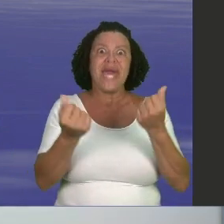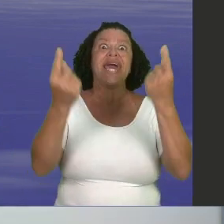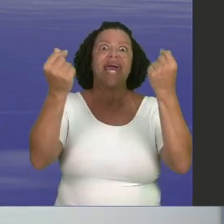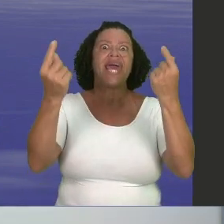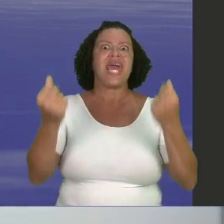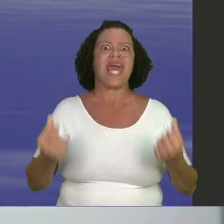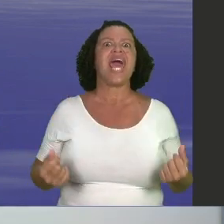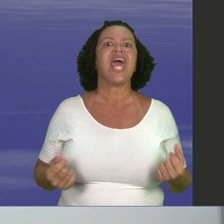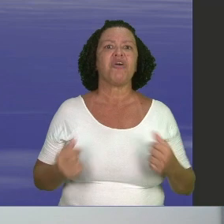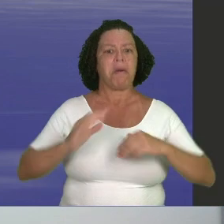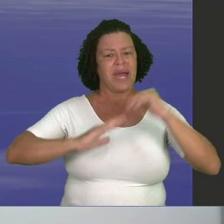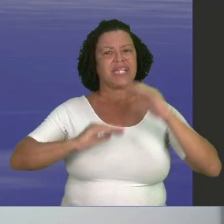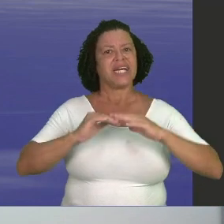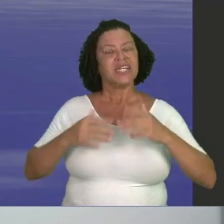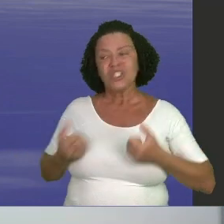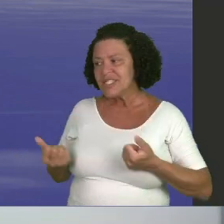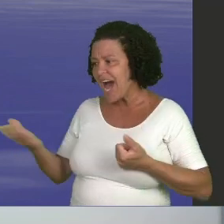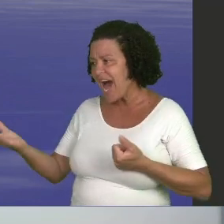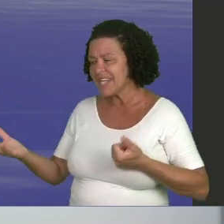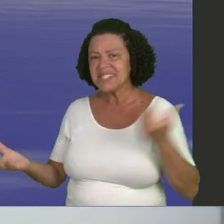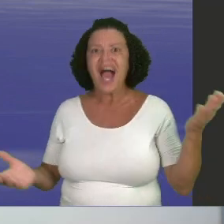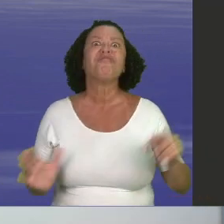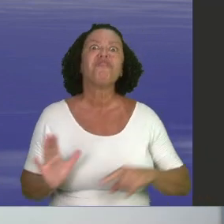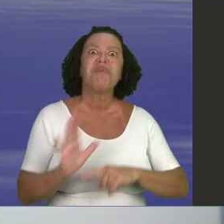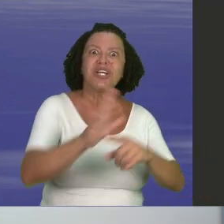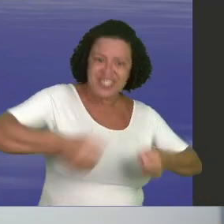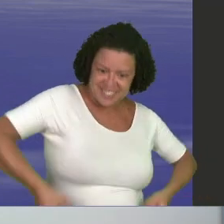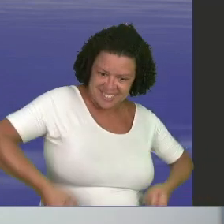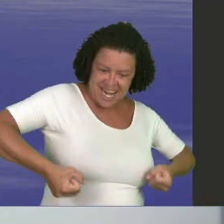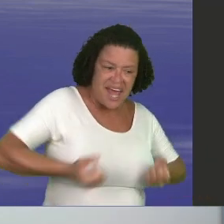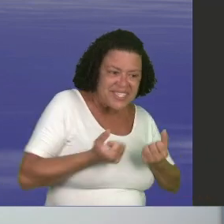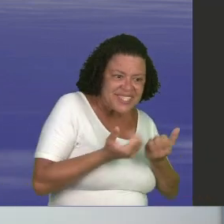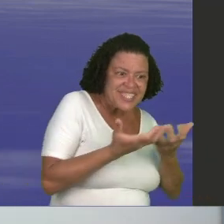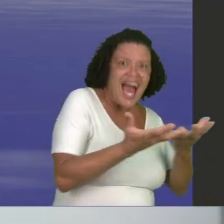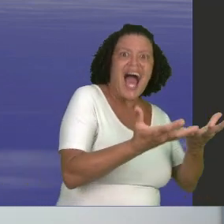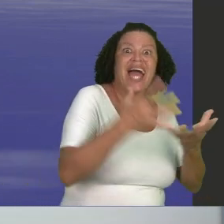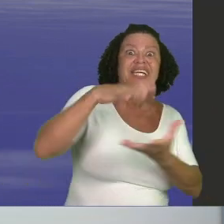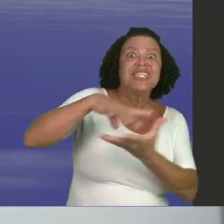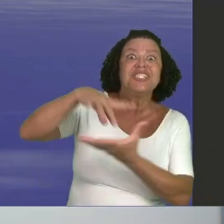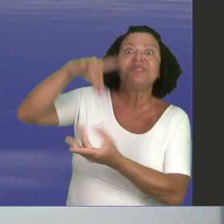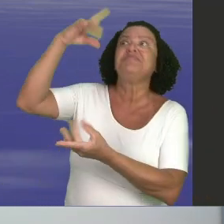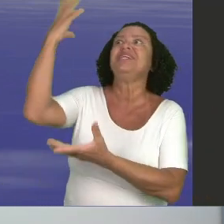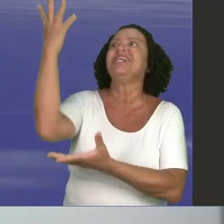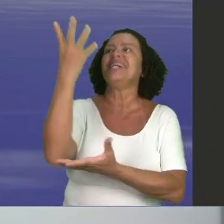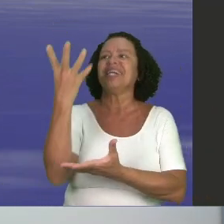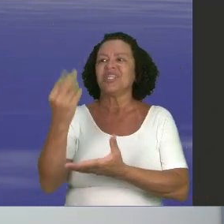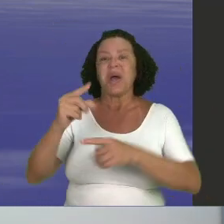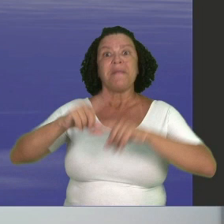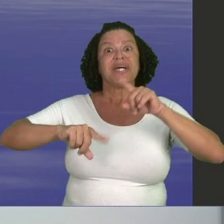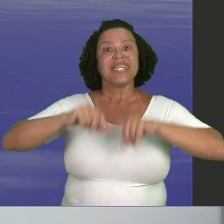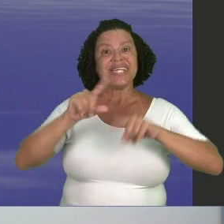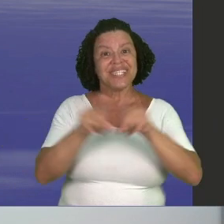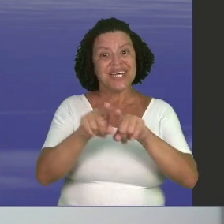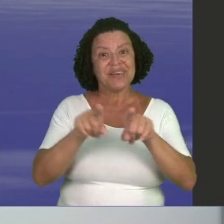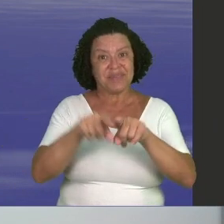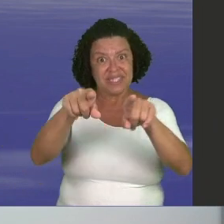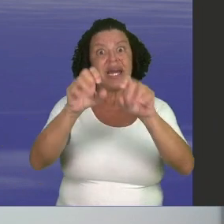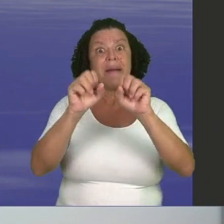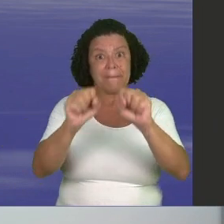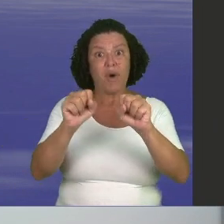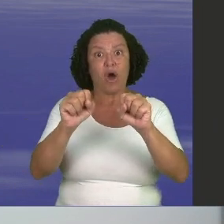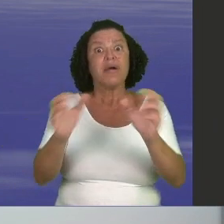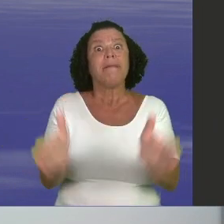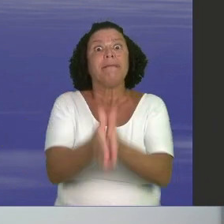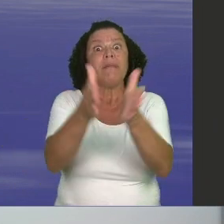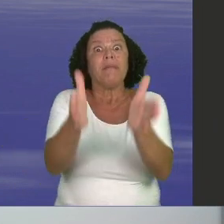que pratica a caridade moral, espiritual e material? Como também você pode ter na